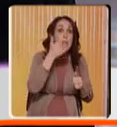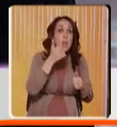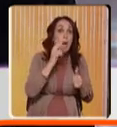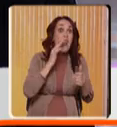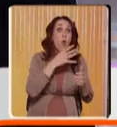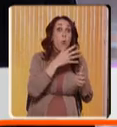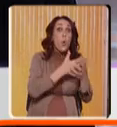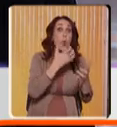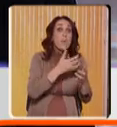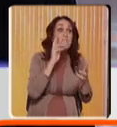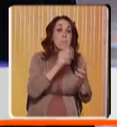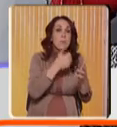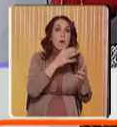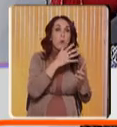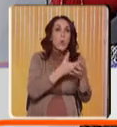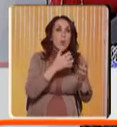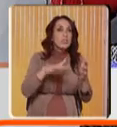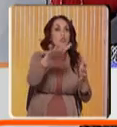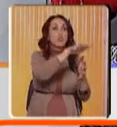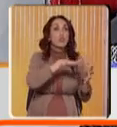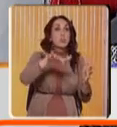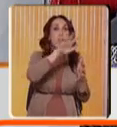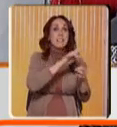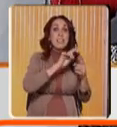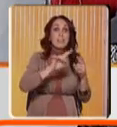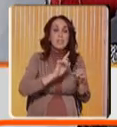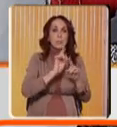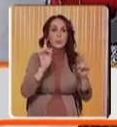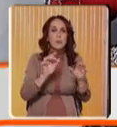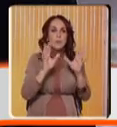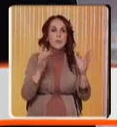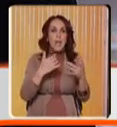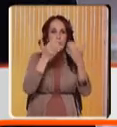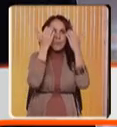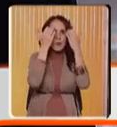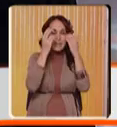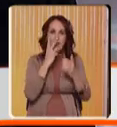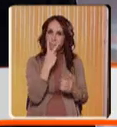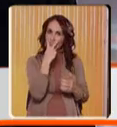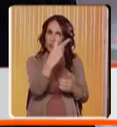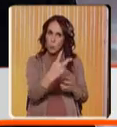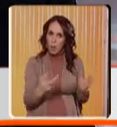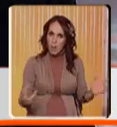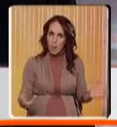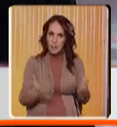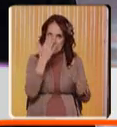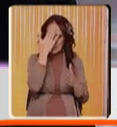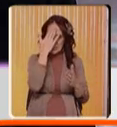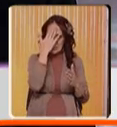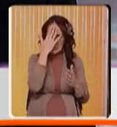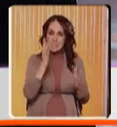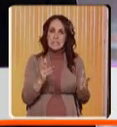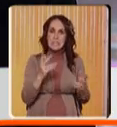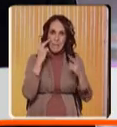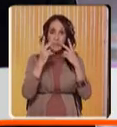percepção das cores e espacial. Portanto, é diferente, porque o tratamento da informação visual a nível do cérebro